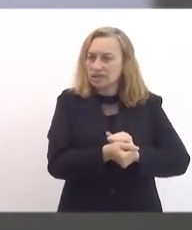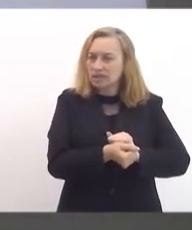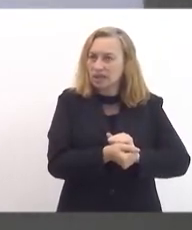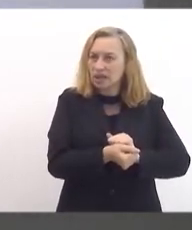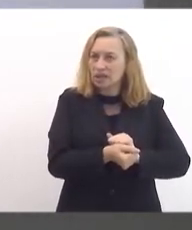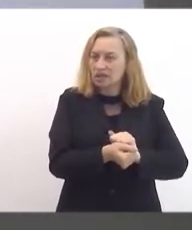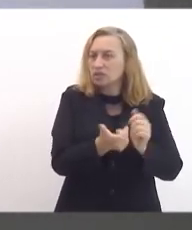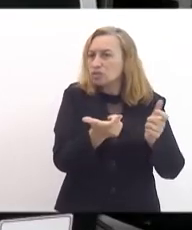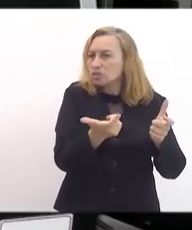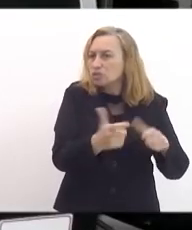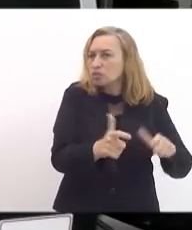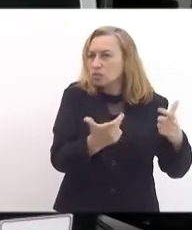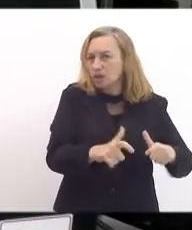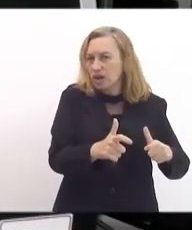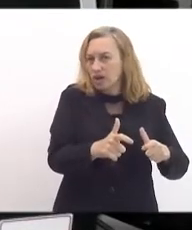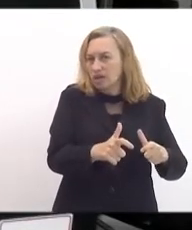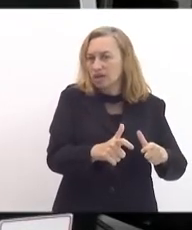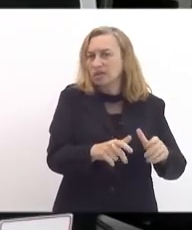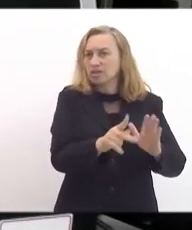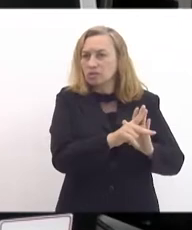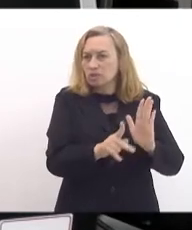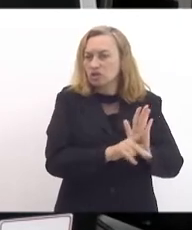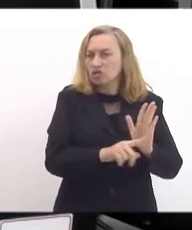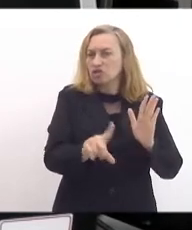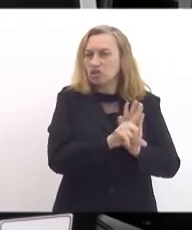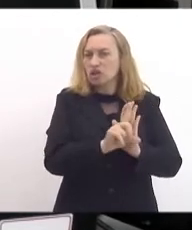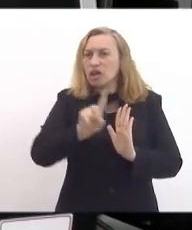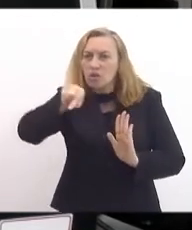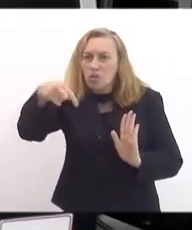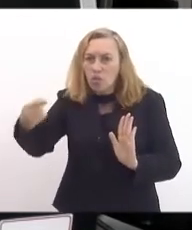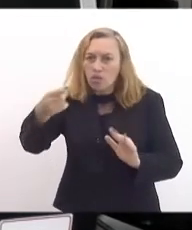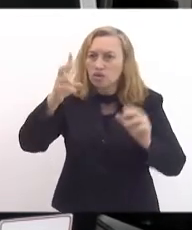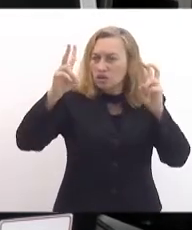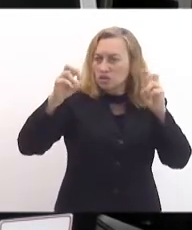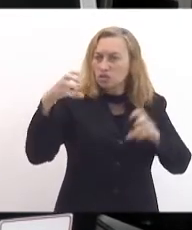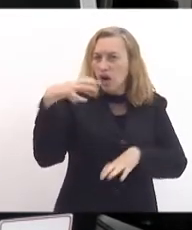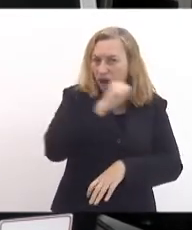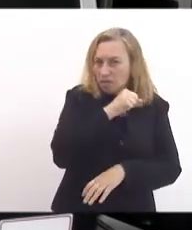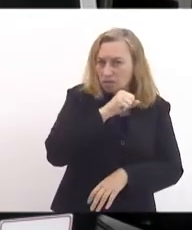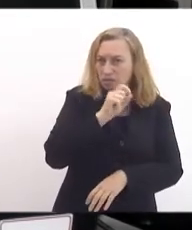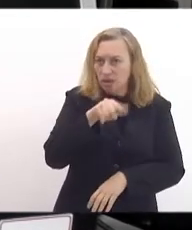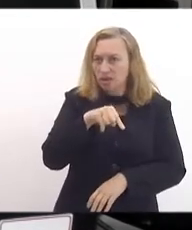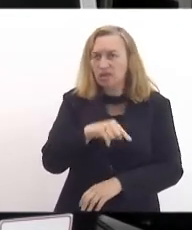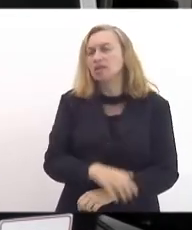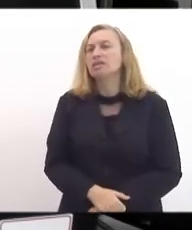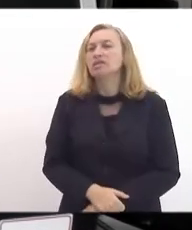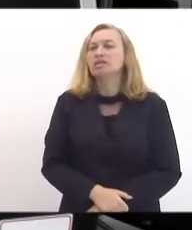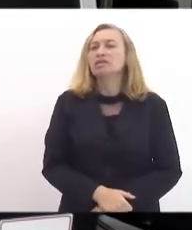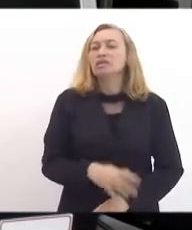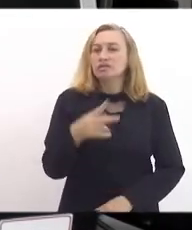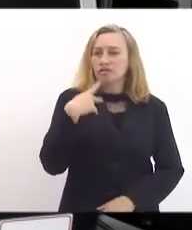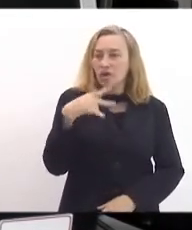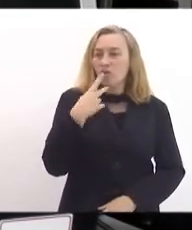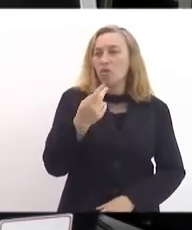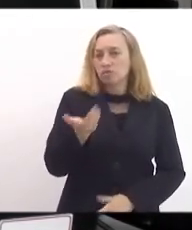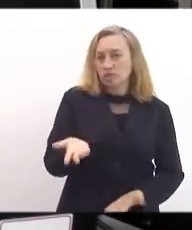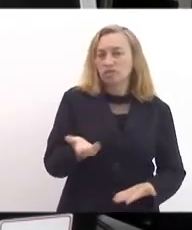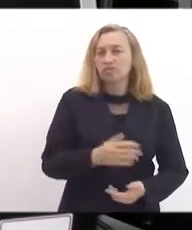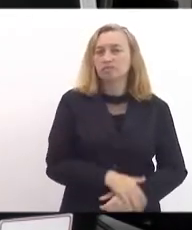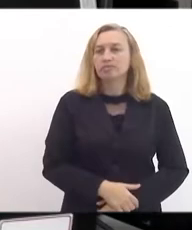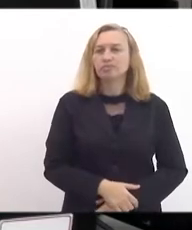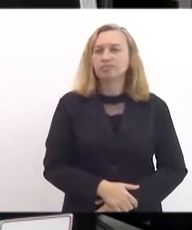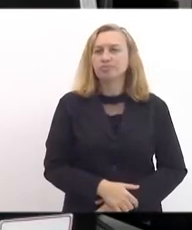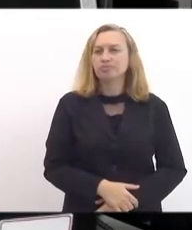isso dentro do projeto de lei a outra situação rapidamente né é que a gente falou a pouco né